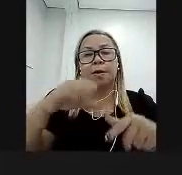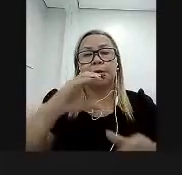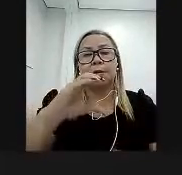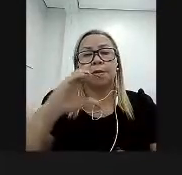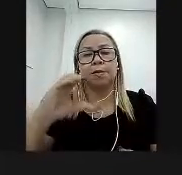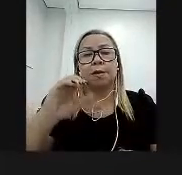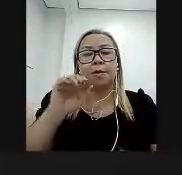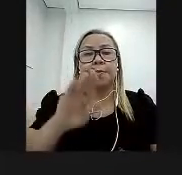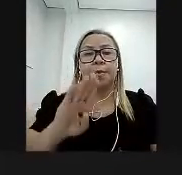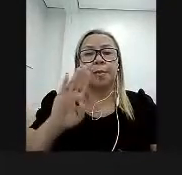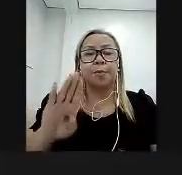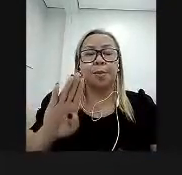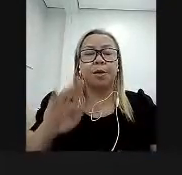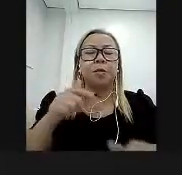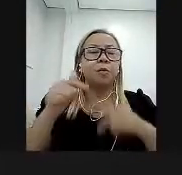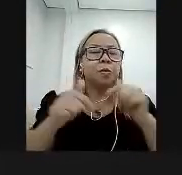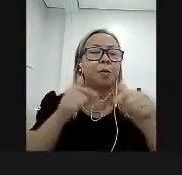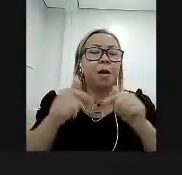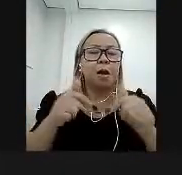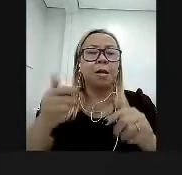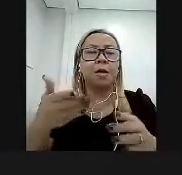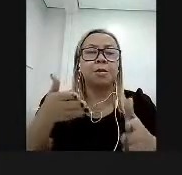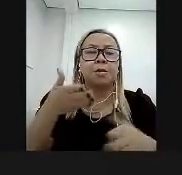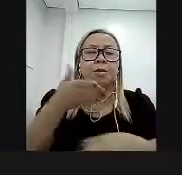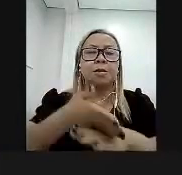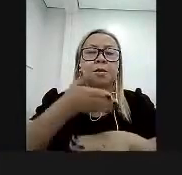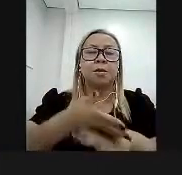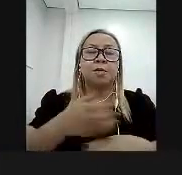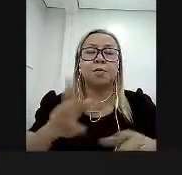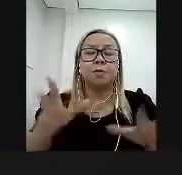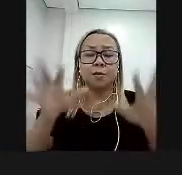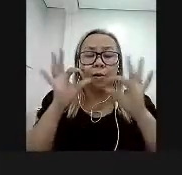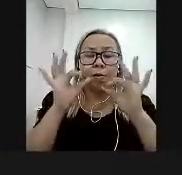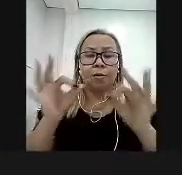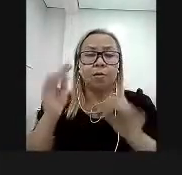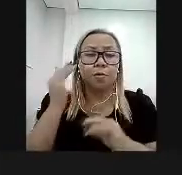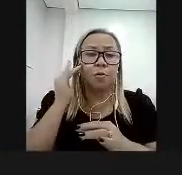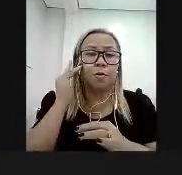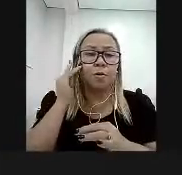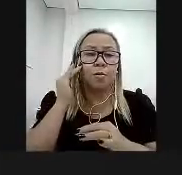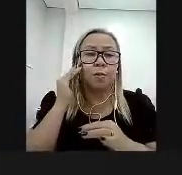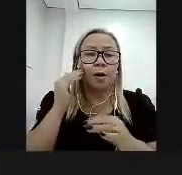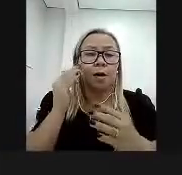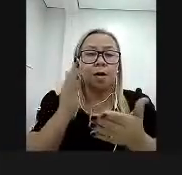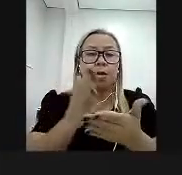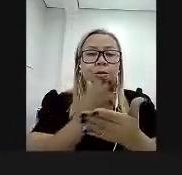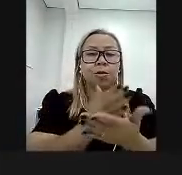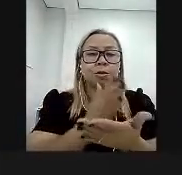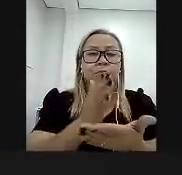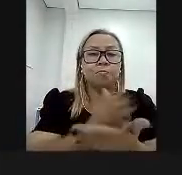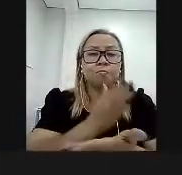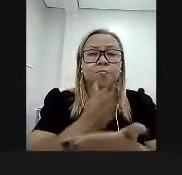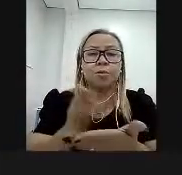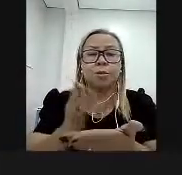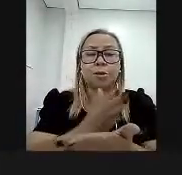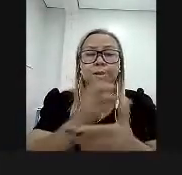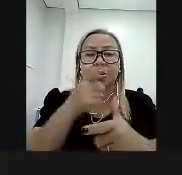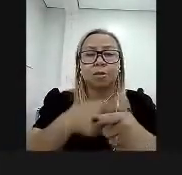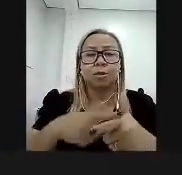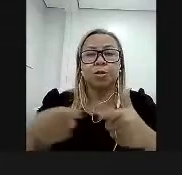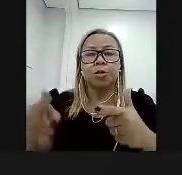nessa intervenção é a noção de fragmento e detalhe. Quer dizer, quando o espectador